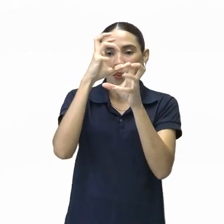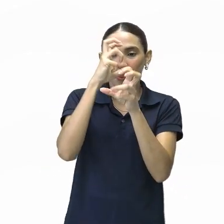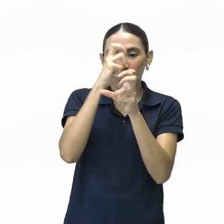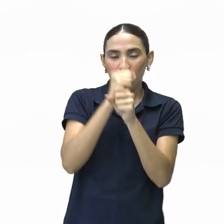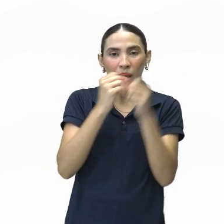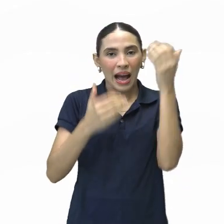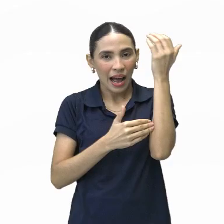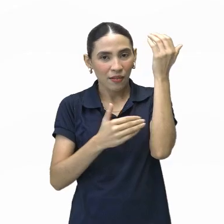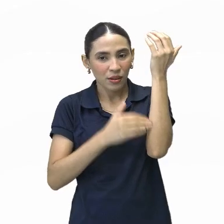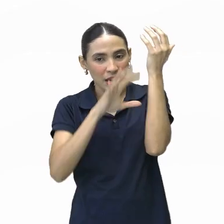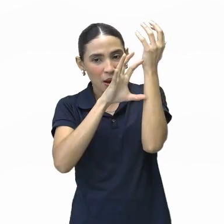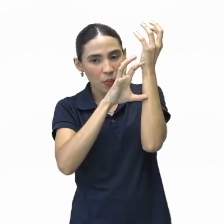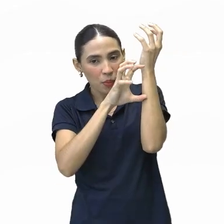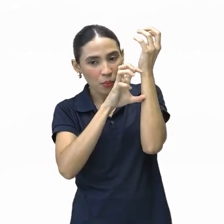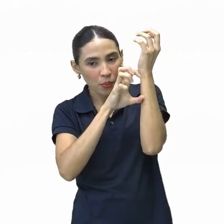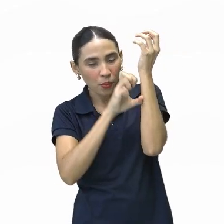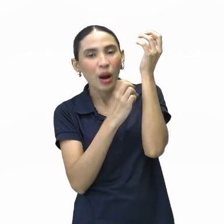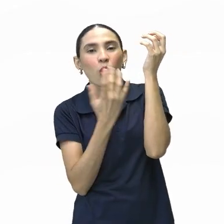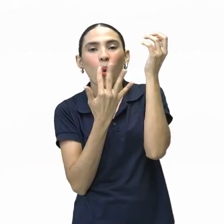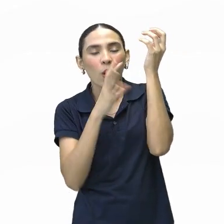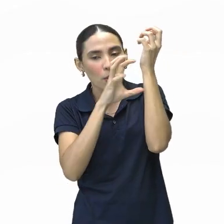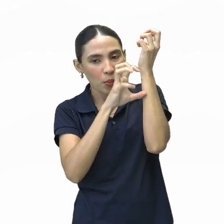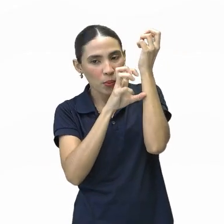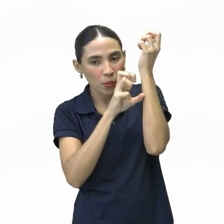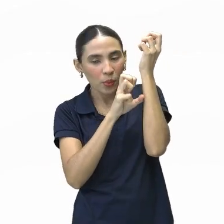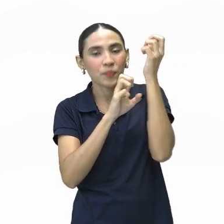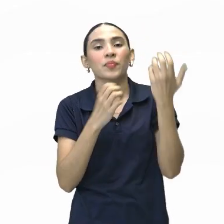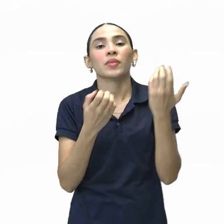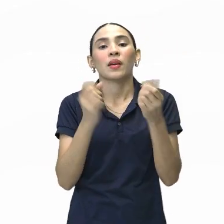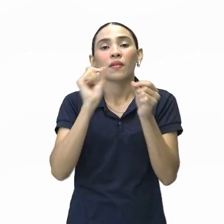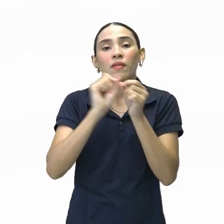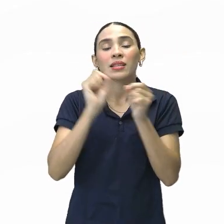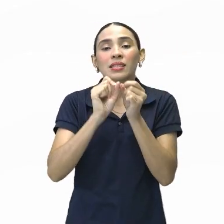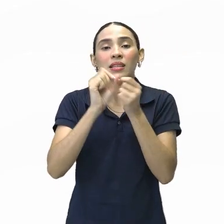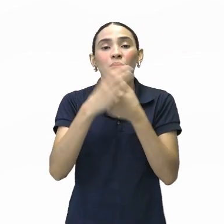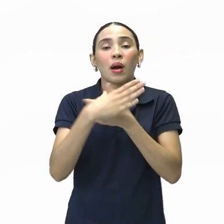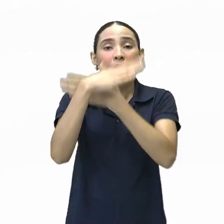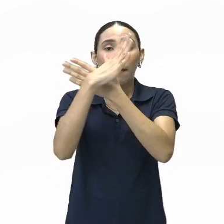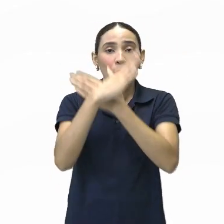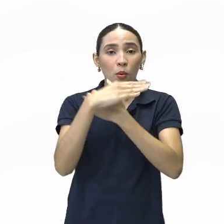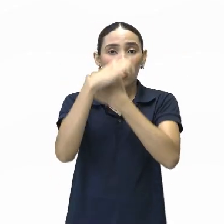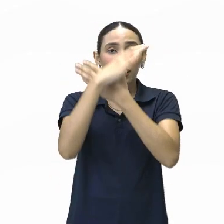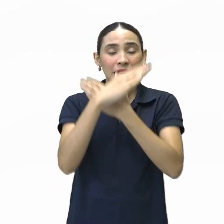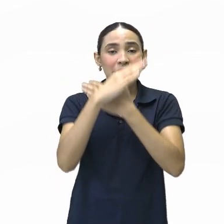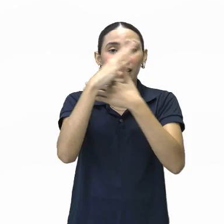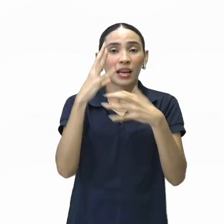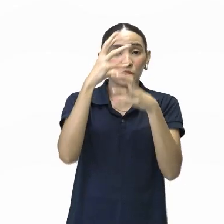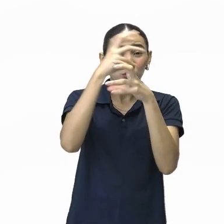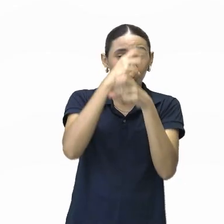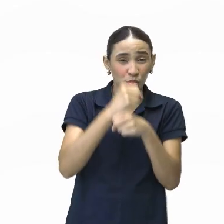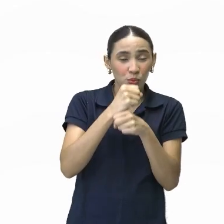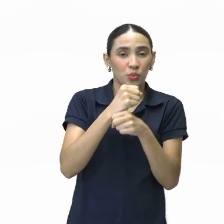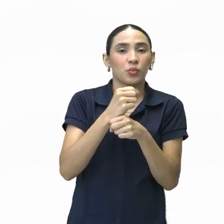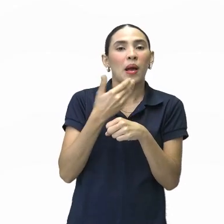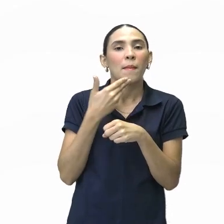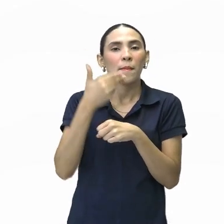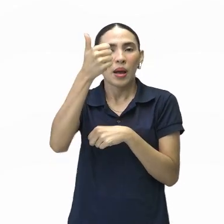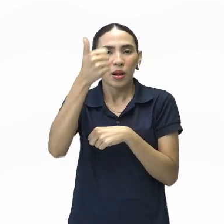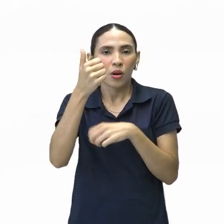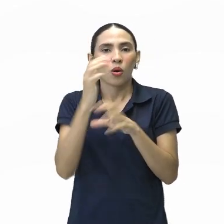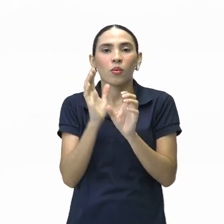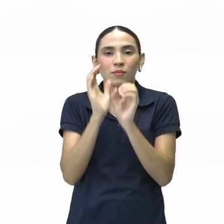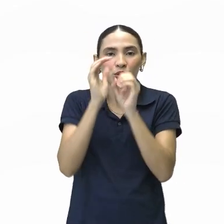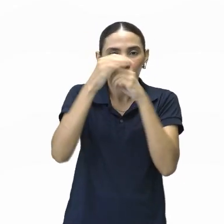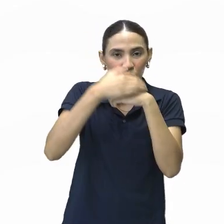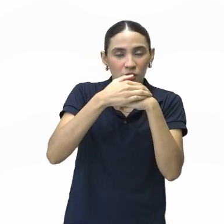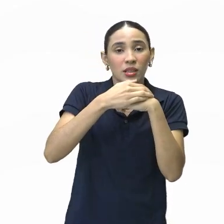conta da poluição, fazendo com que as mariposas escuras fossem as contempladas, elas começaram a ficar